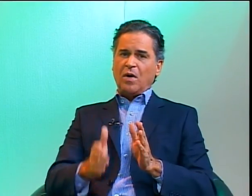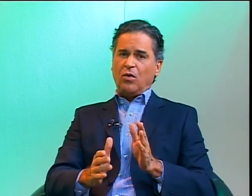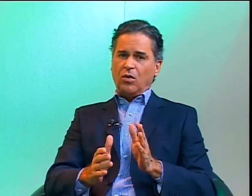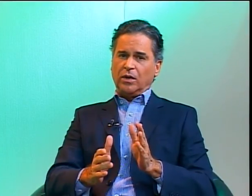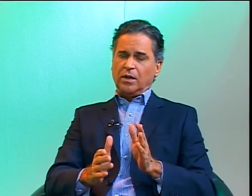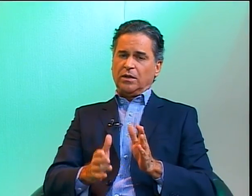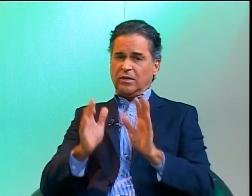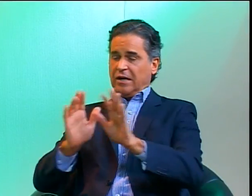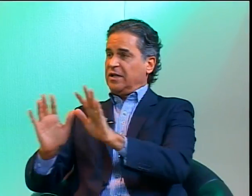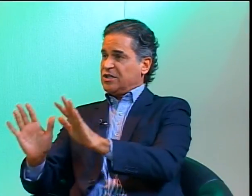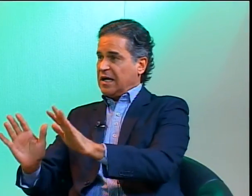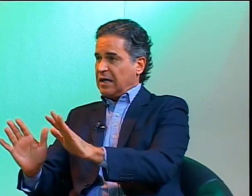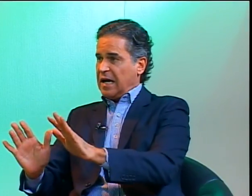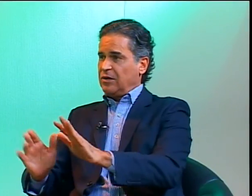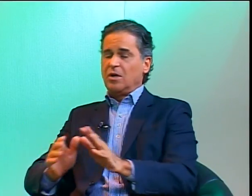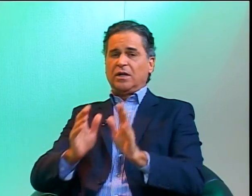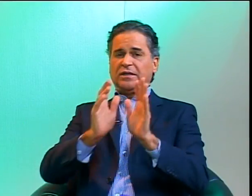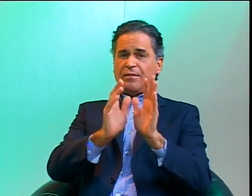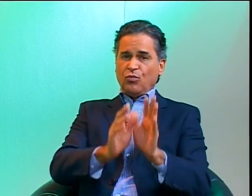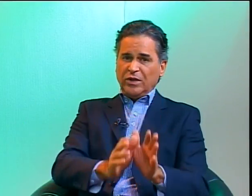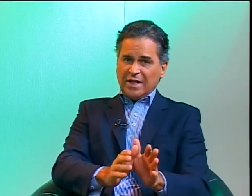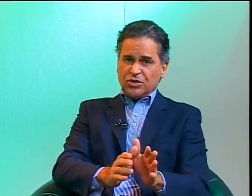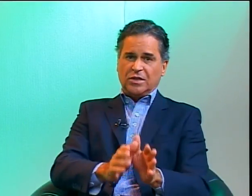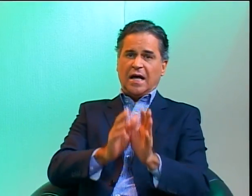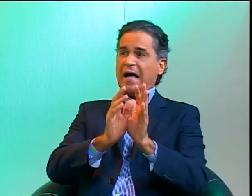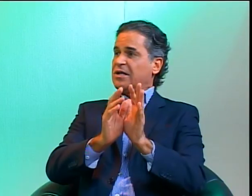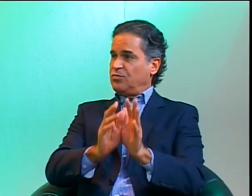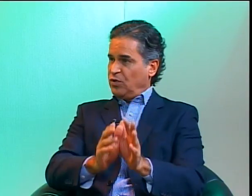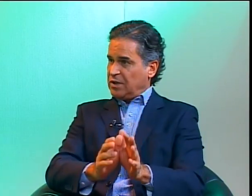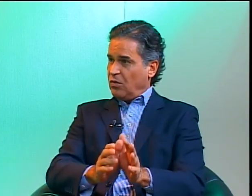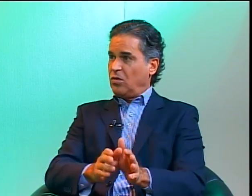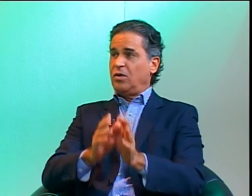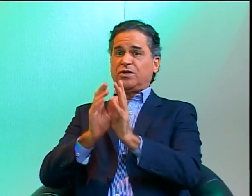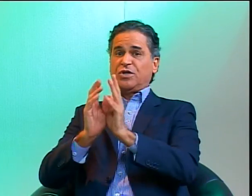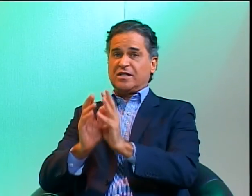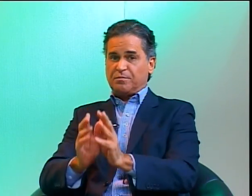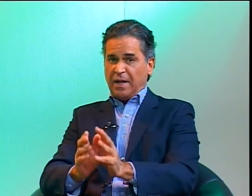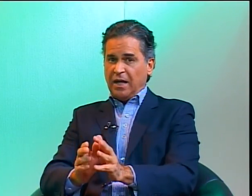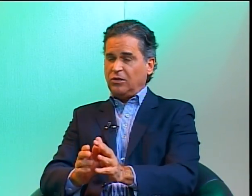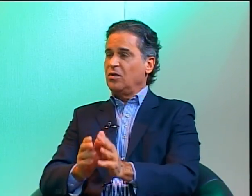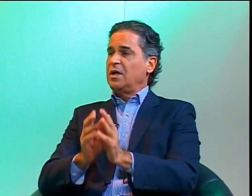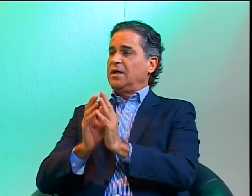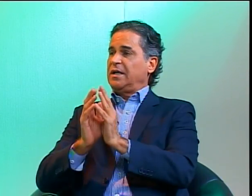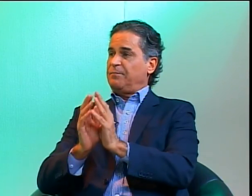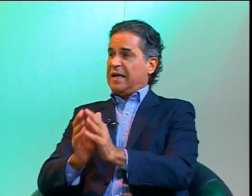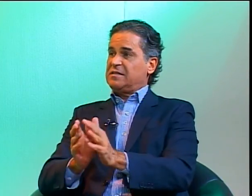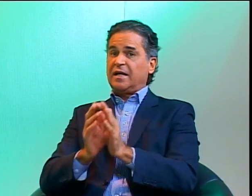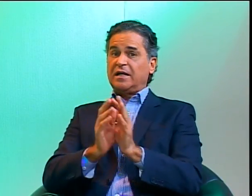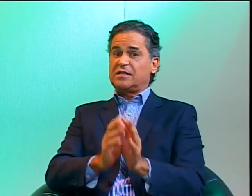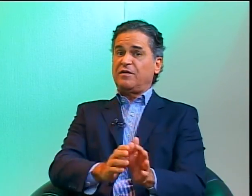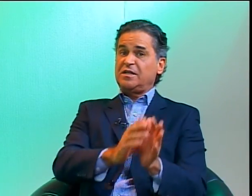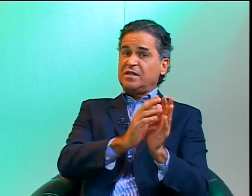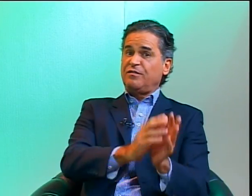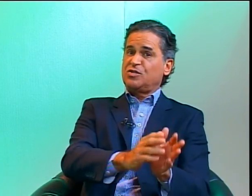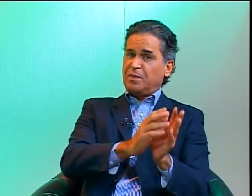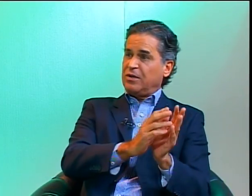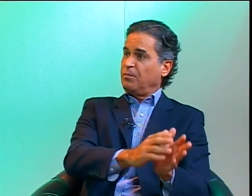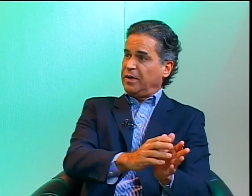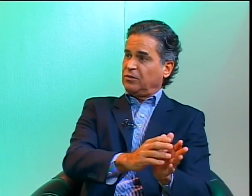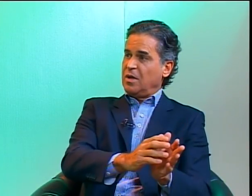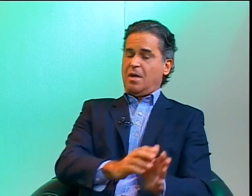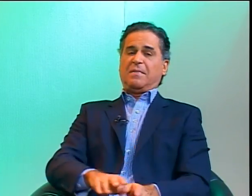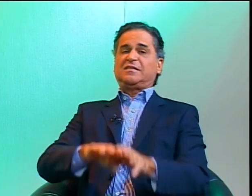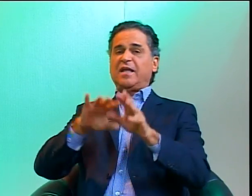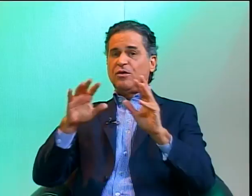parceria com uma ONG, e eu quero deixar claro que tem muita entidade, muita ONG de respeito e que presta relevantes serviços para